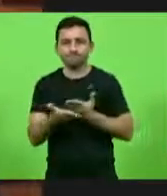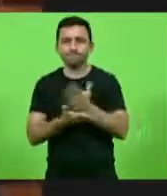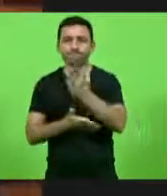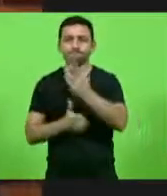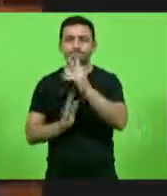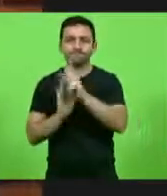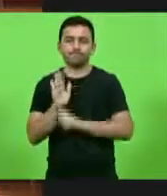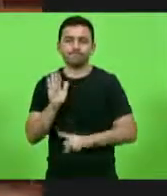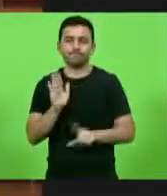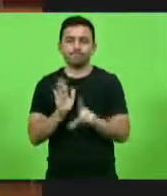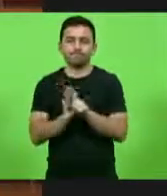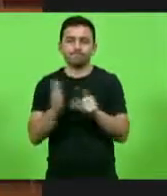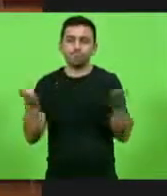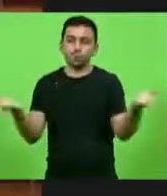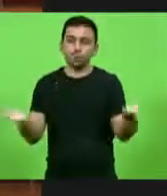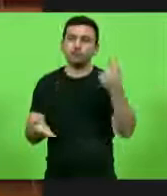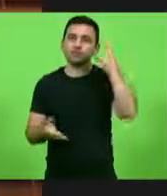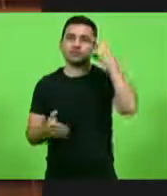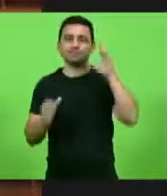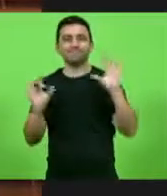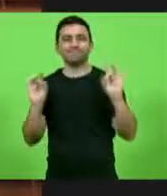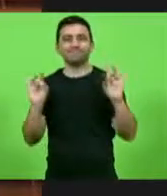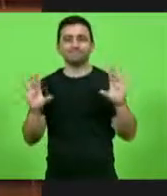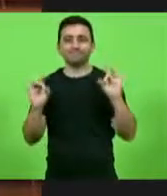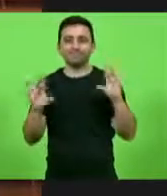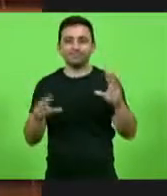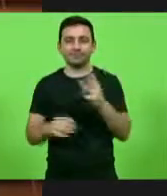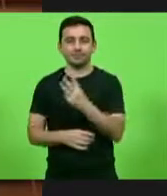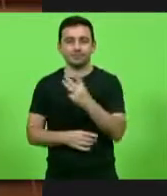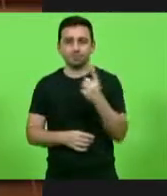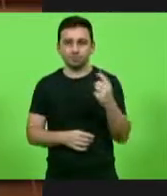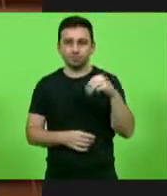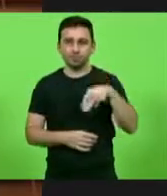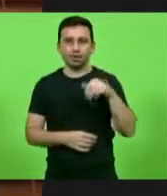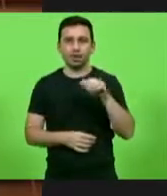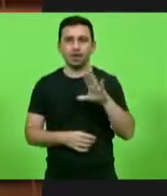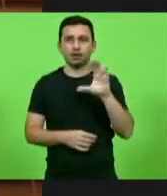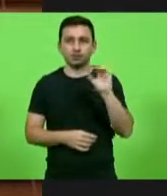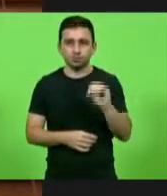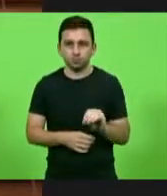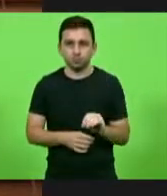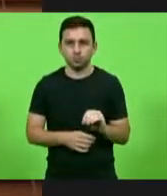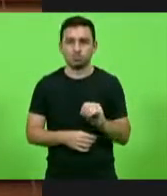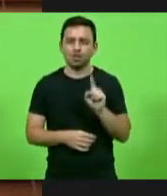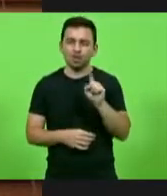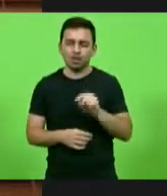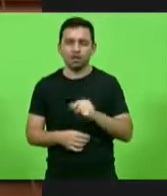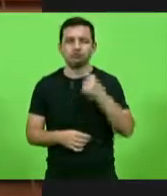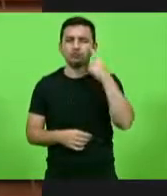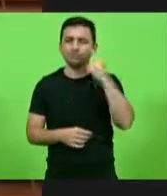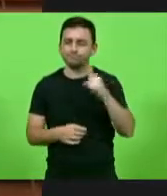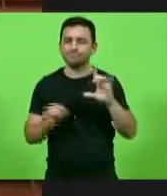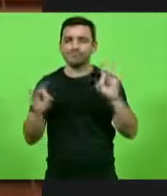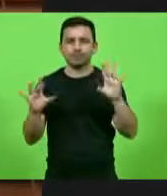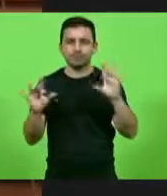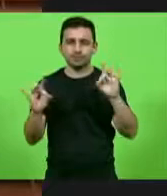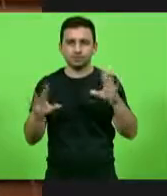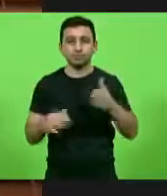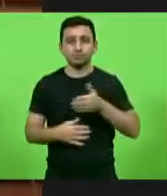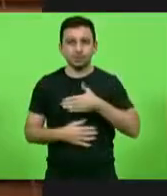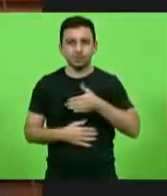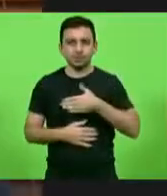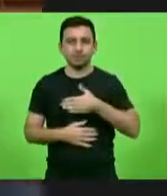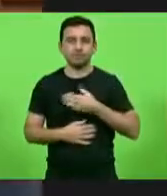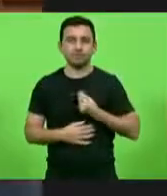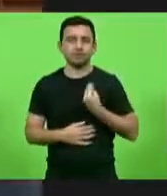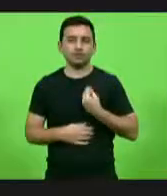projeto de lei no dia de hoje, um dia tão especial que é o dia 31 de março, um dia que tem um grande significado na vida, principalmente na minha vida. Muito